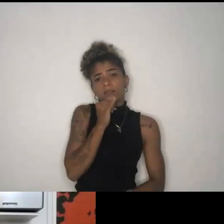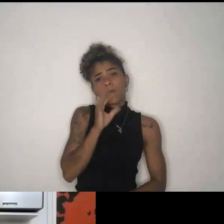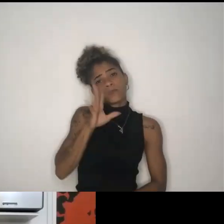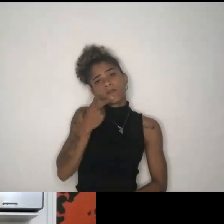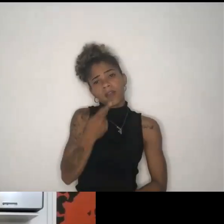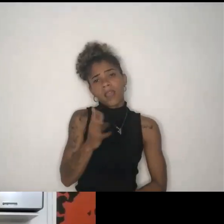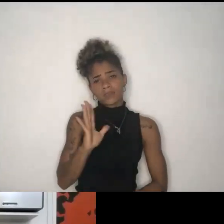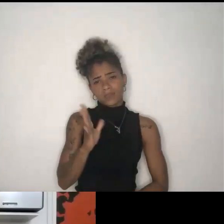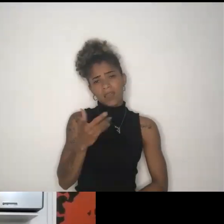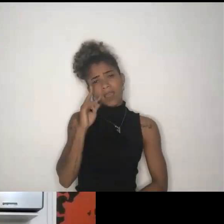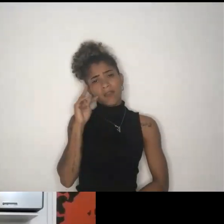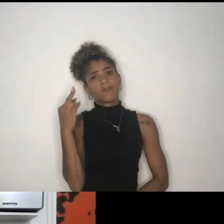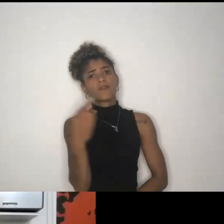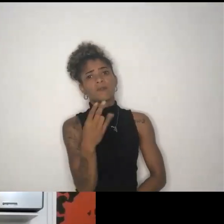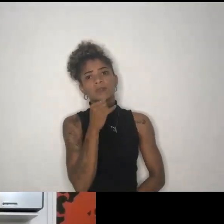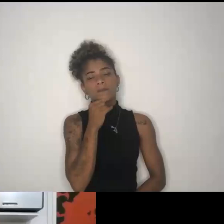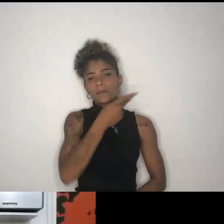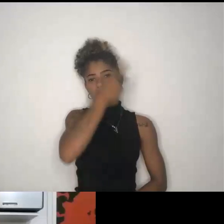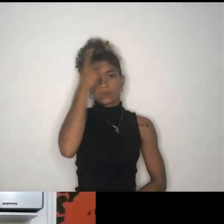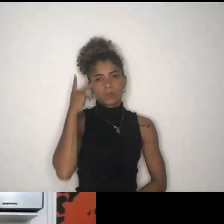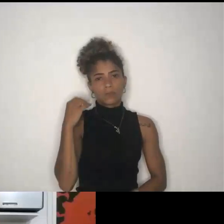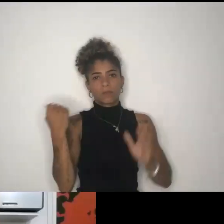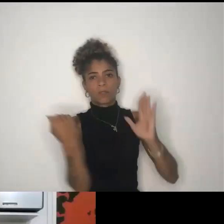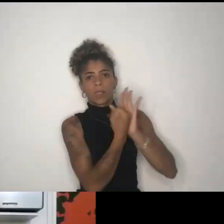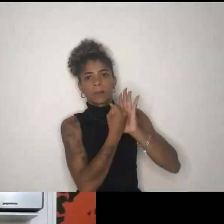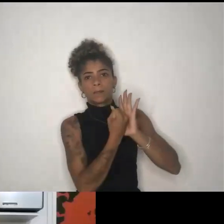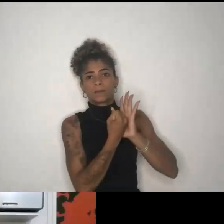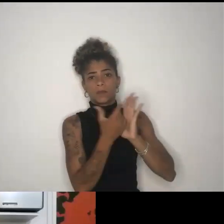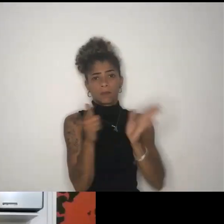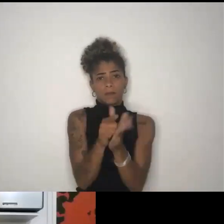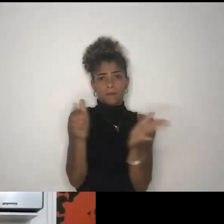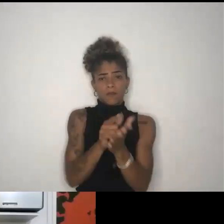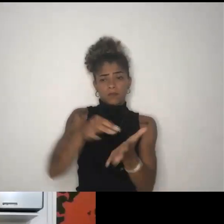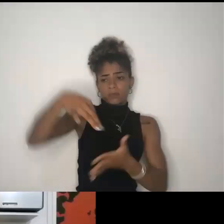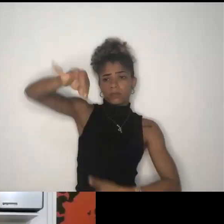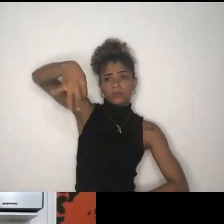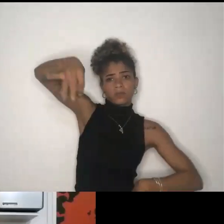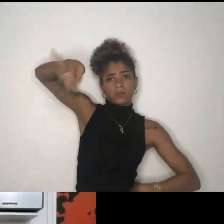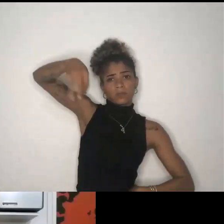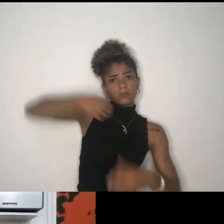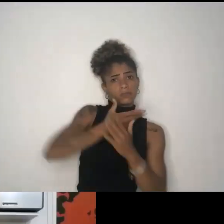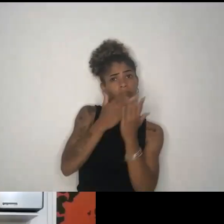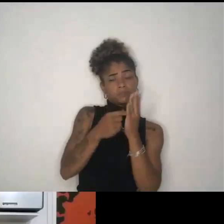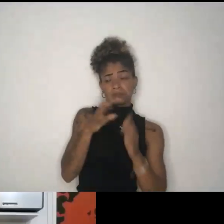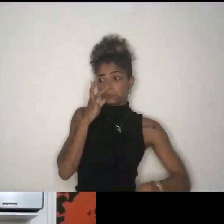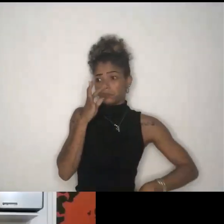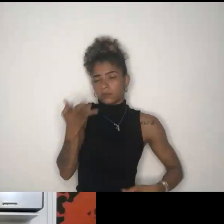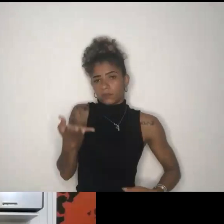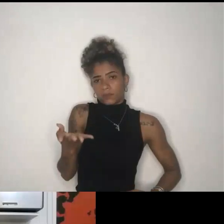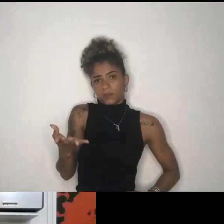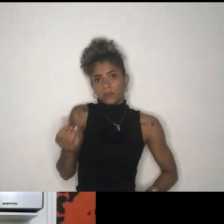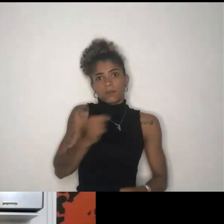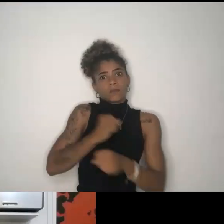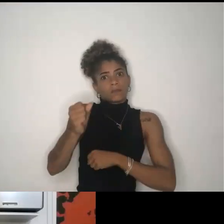vê pô a pessoa desenhou aquela marca num guardanapo de papel né mas por incrível né Quantos anos ela não tava